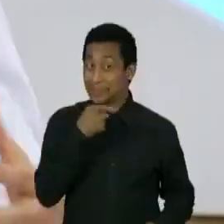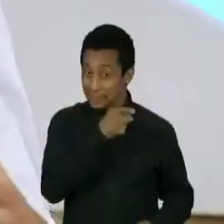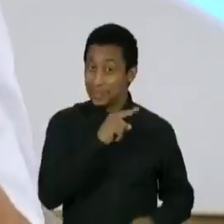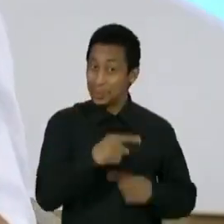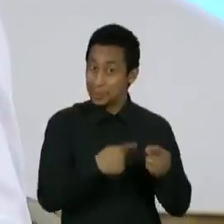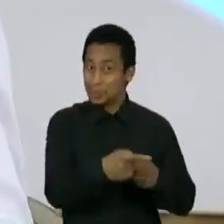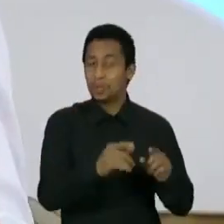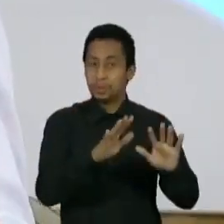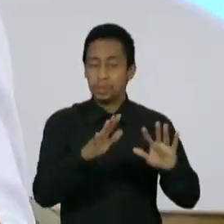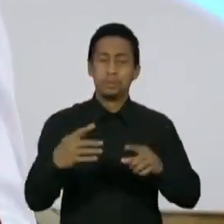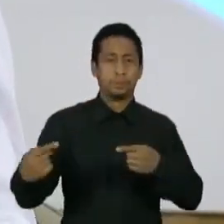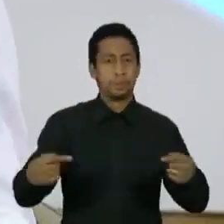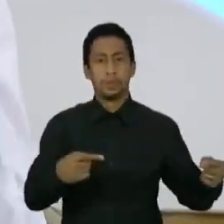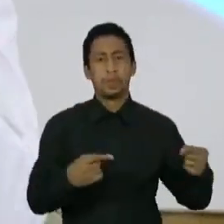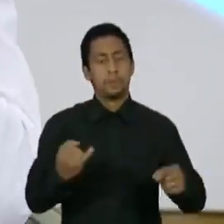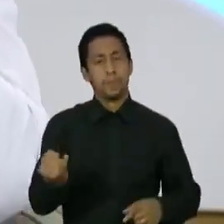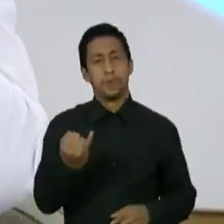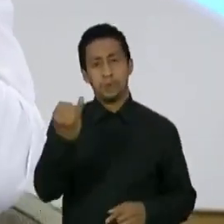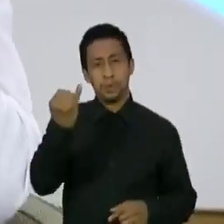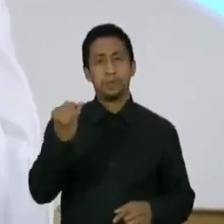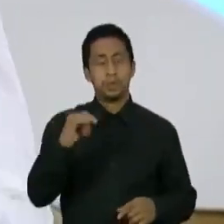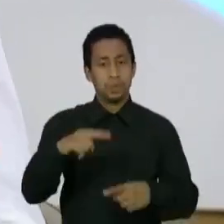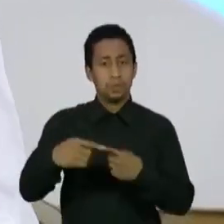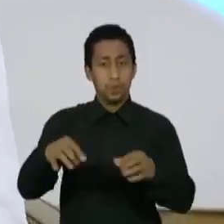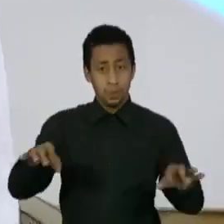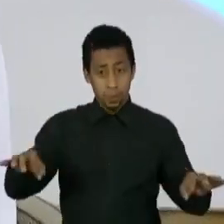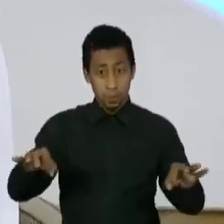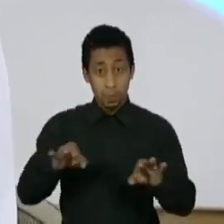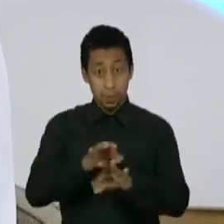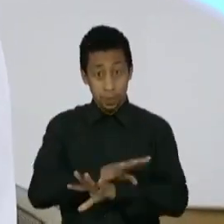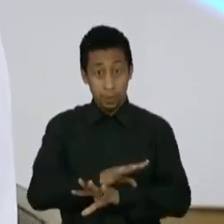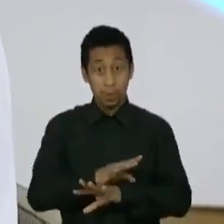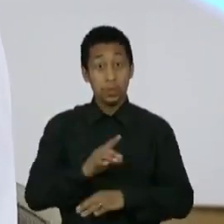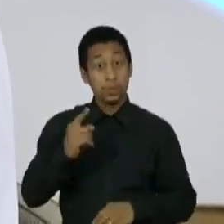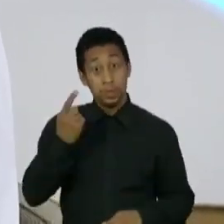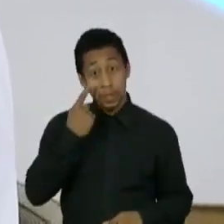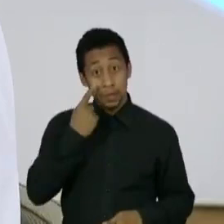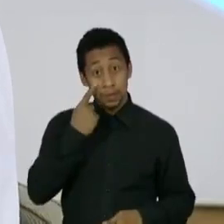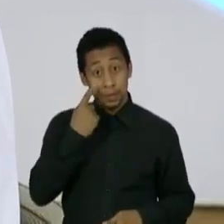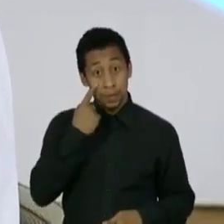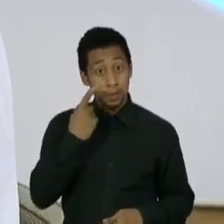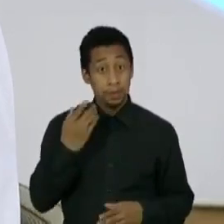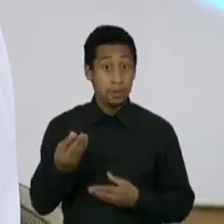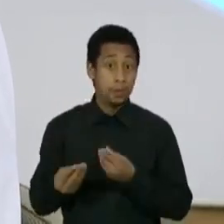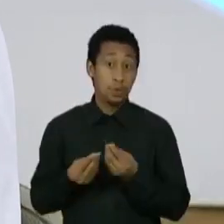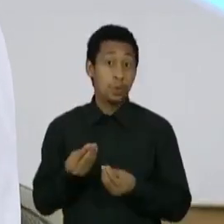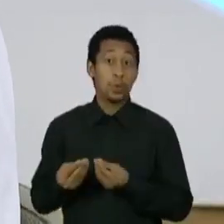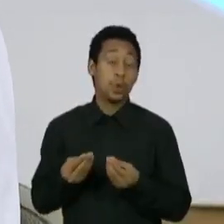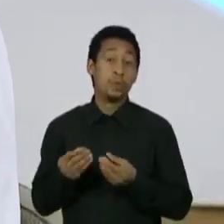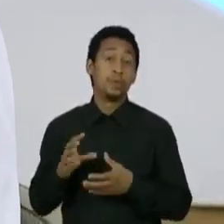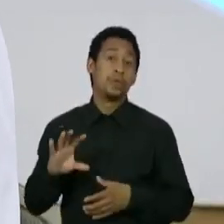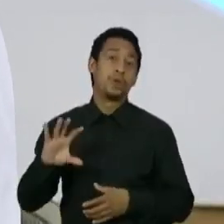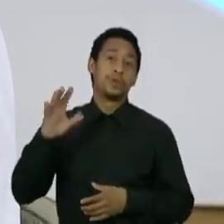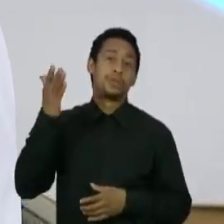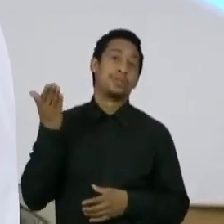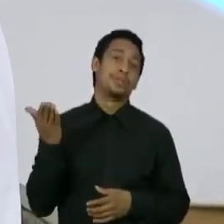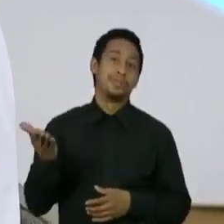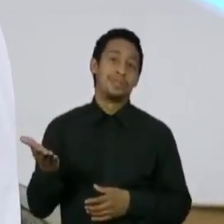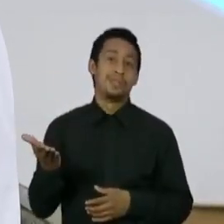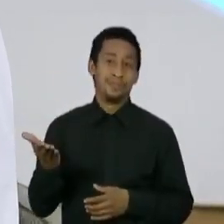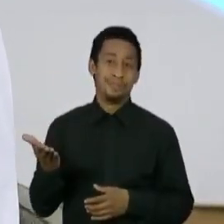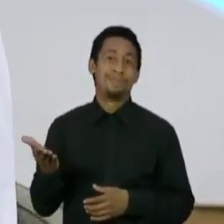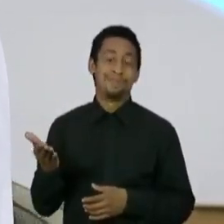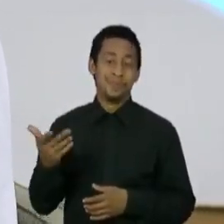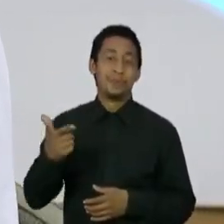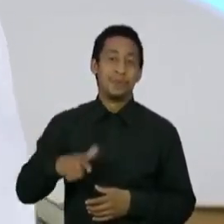maçã me bate importante quando acabar isso é possível que o sinta bastante esse esse que eu vivo é